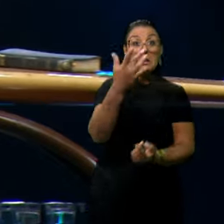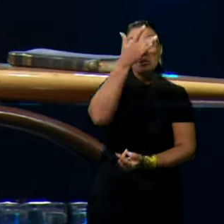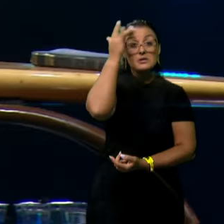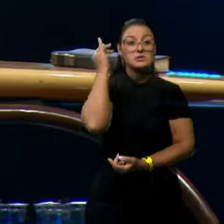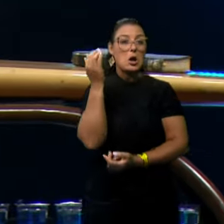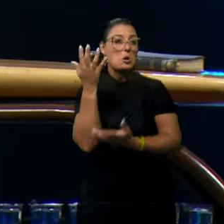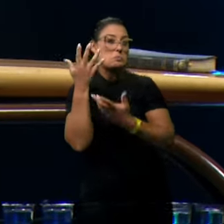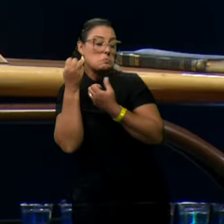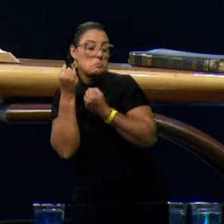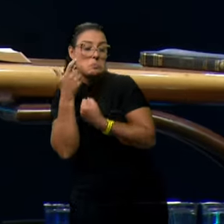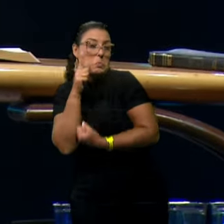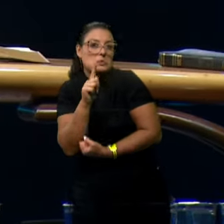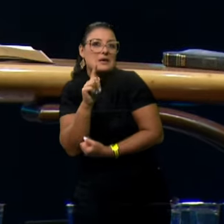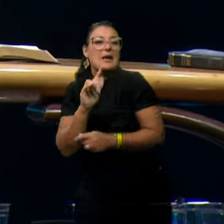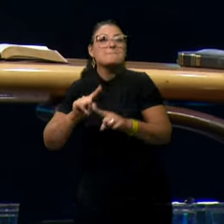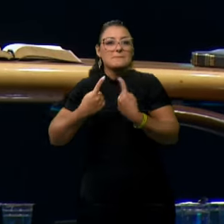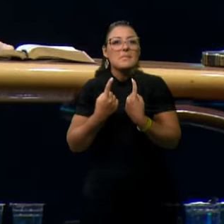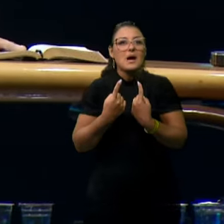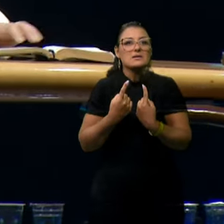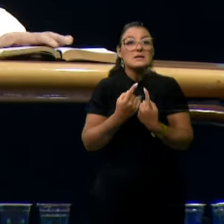vou te dar outro número